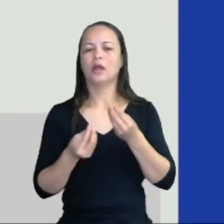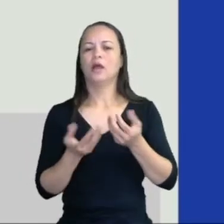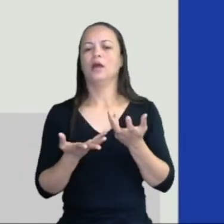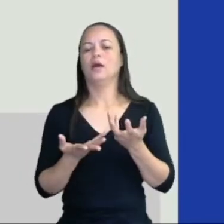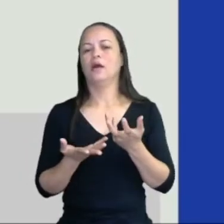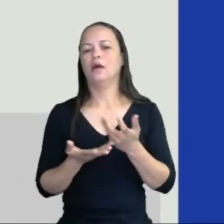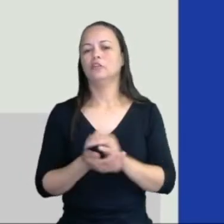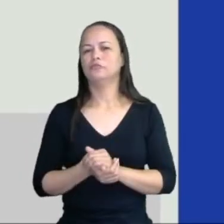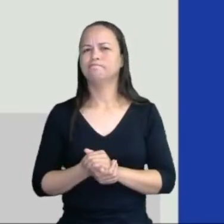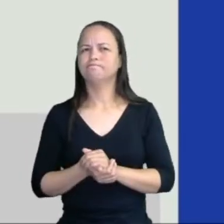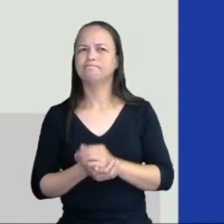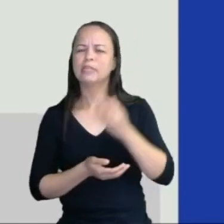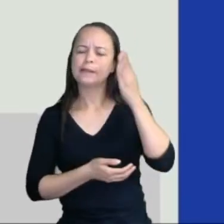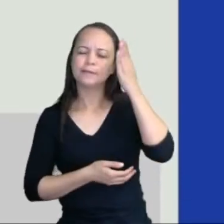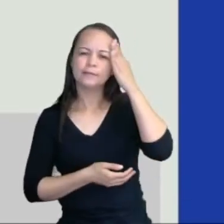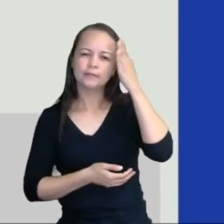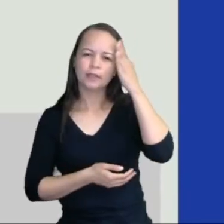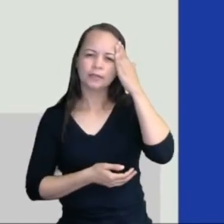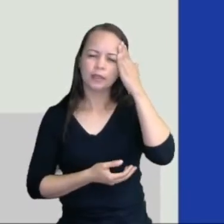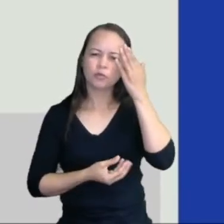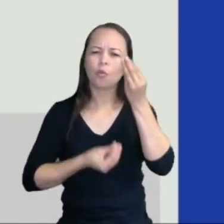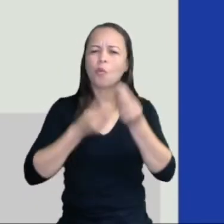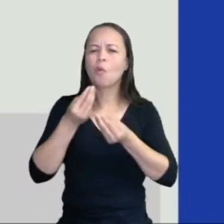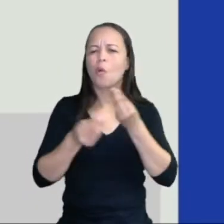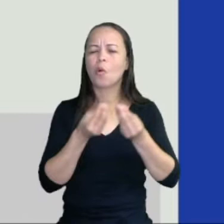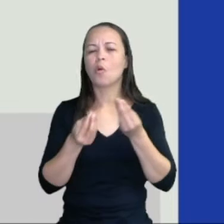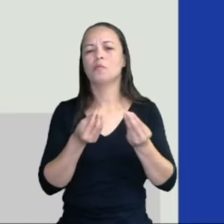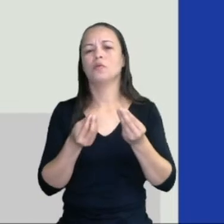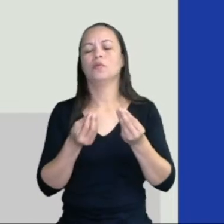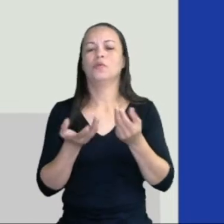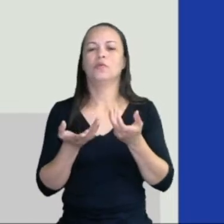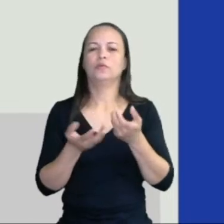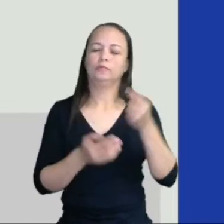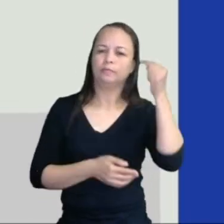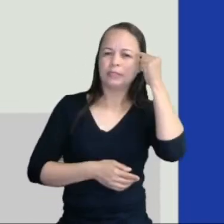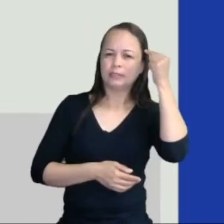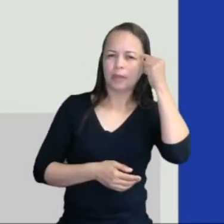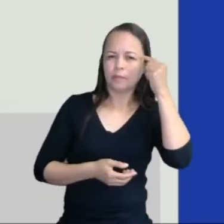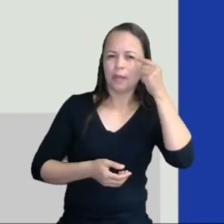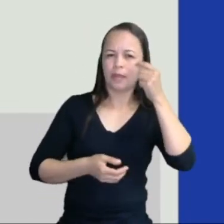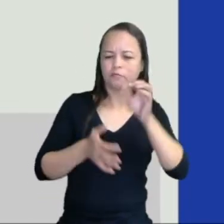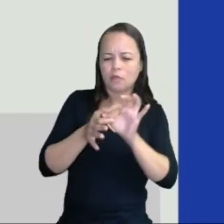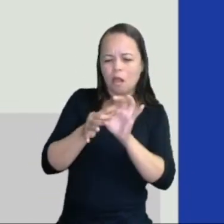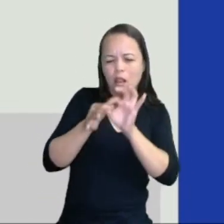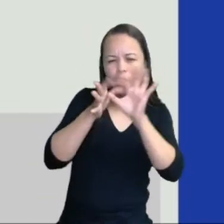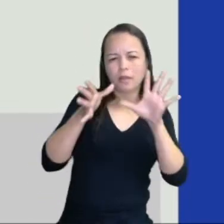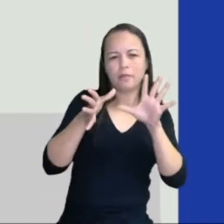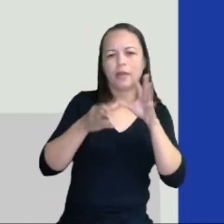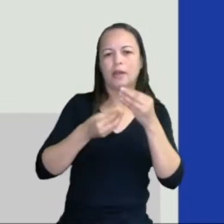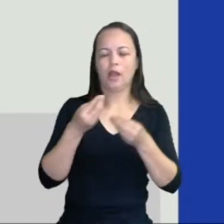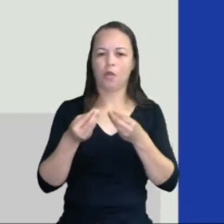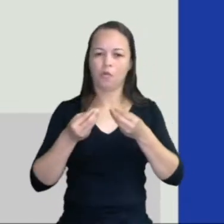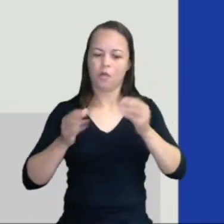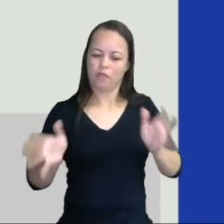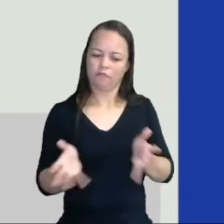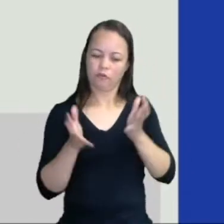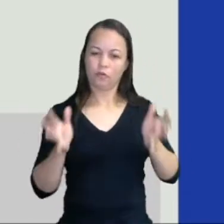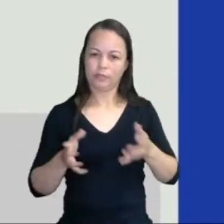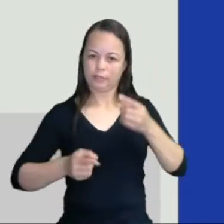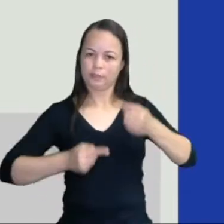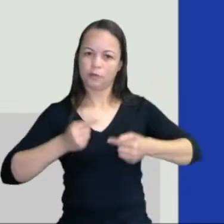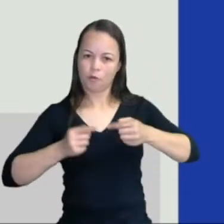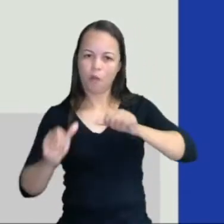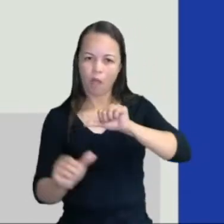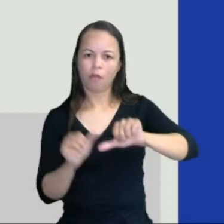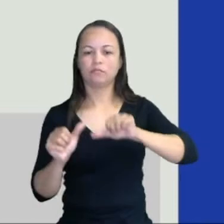formas de entendermos como o pensamento liberal influenciou na mudança política. Então,